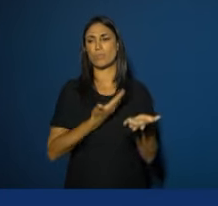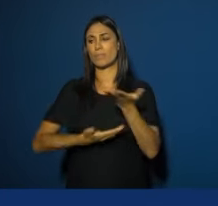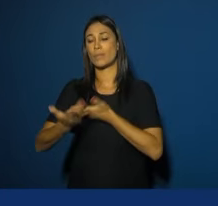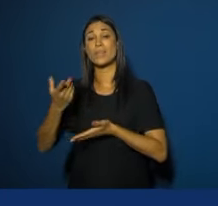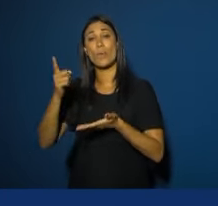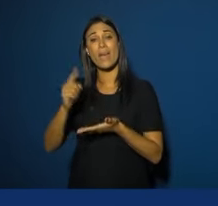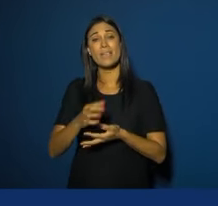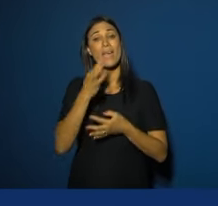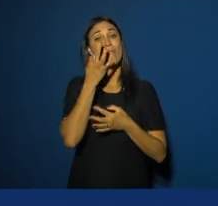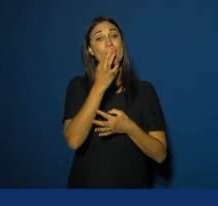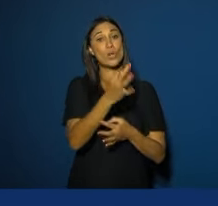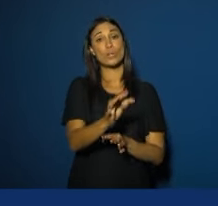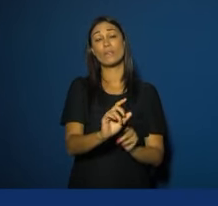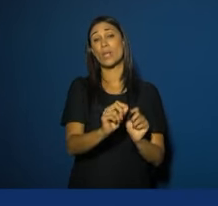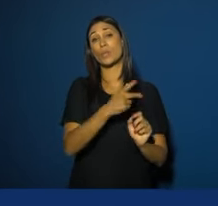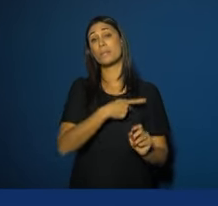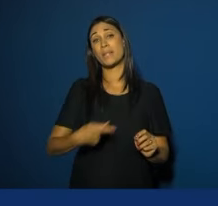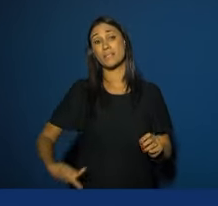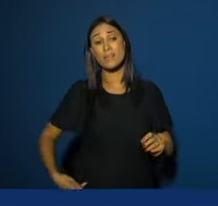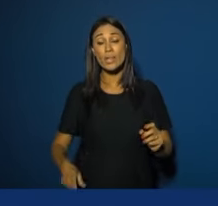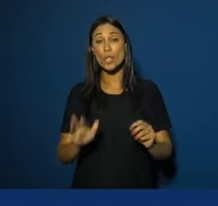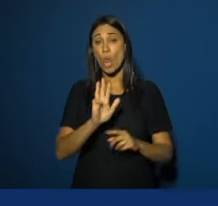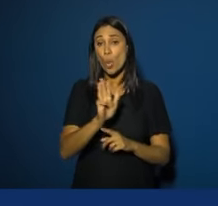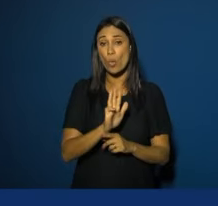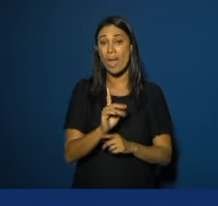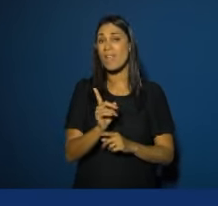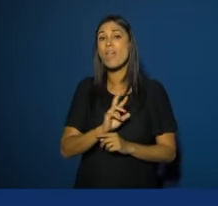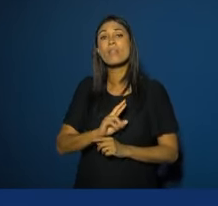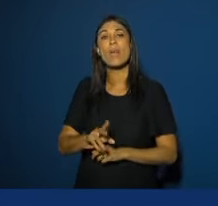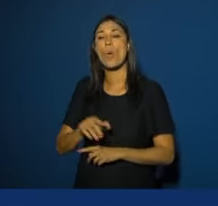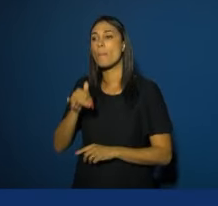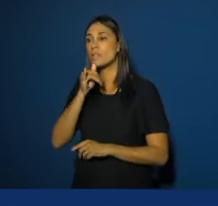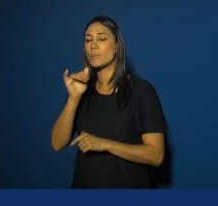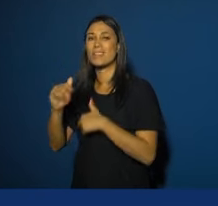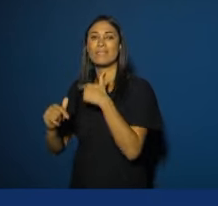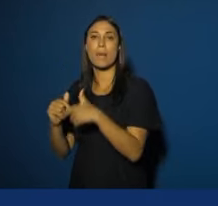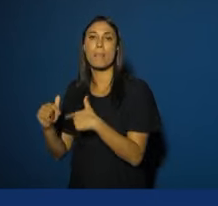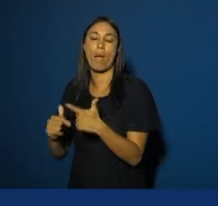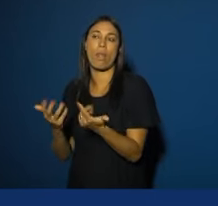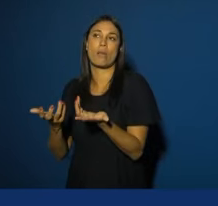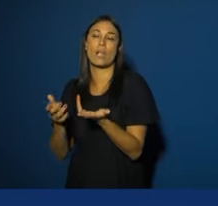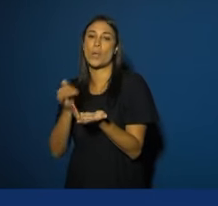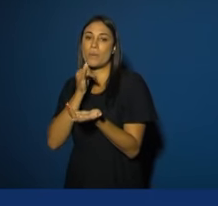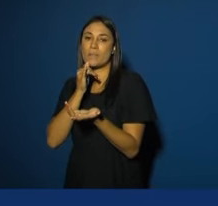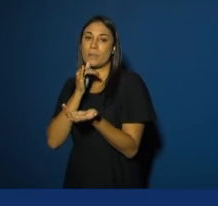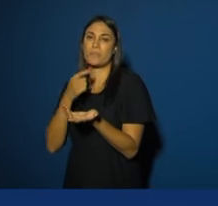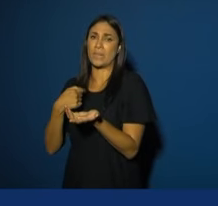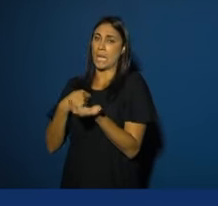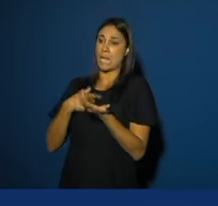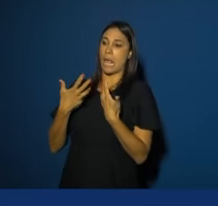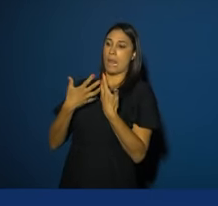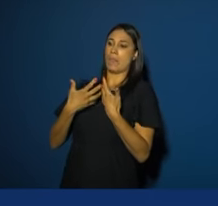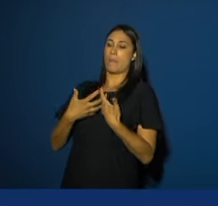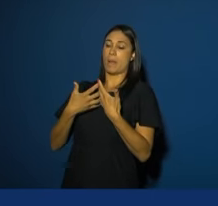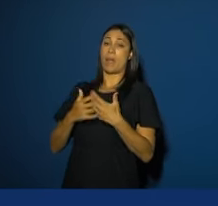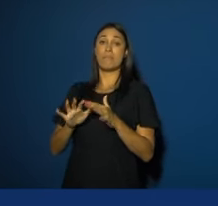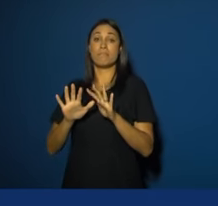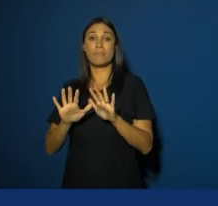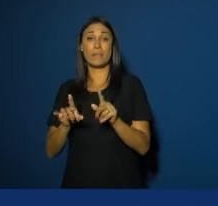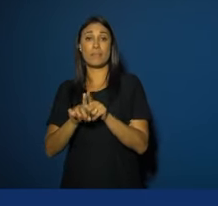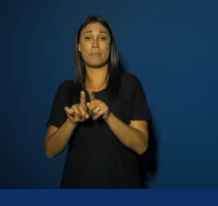filosofia do presidente Lula ele ele não trabalha querendo nem ele atrapalhar nem